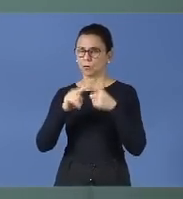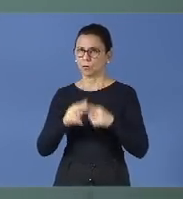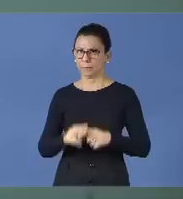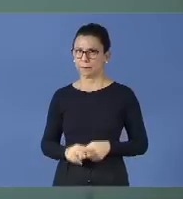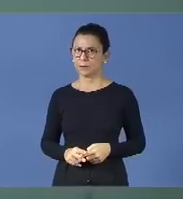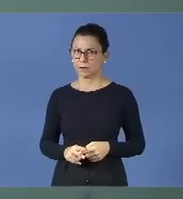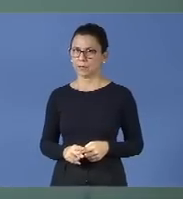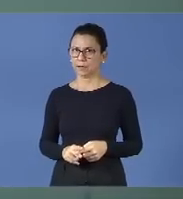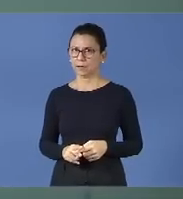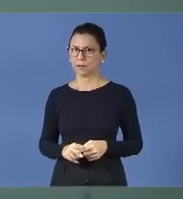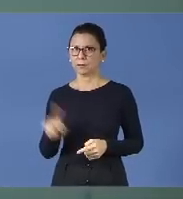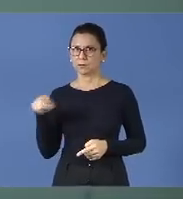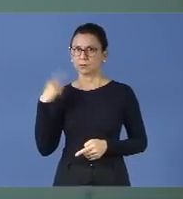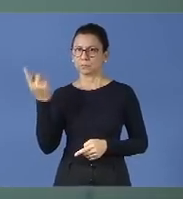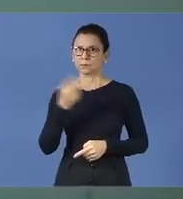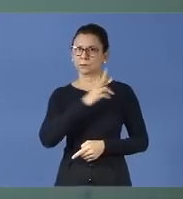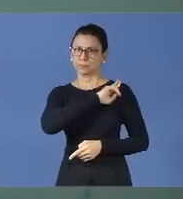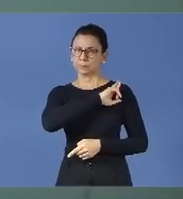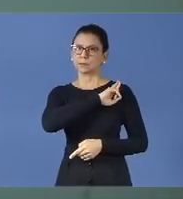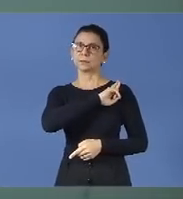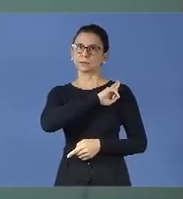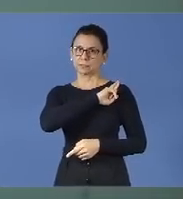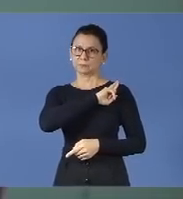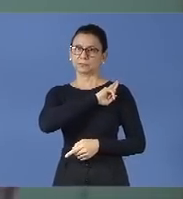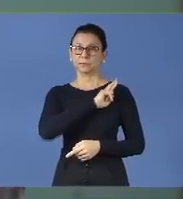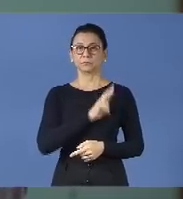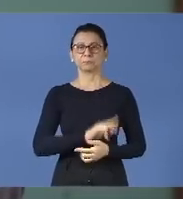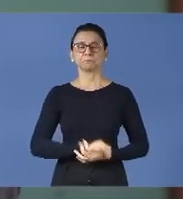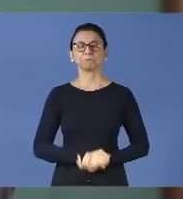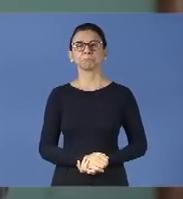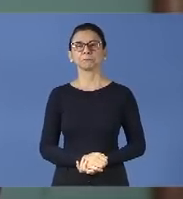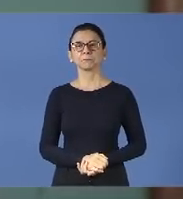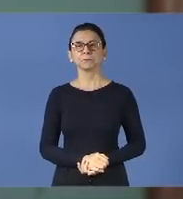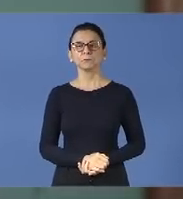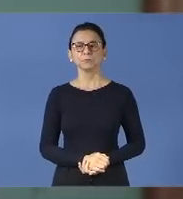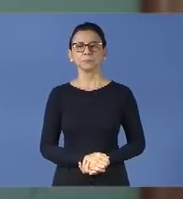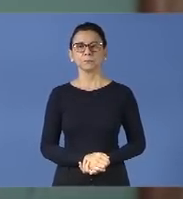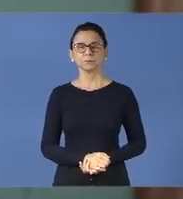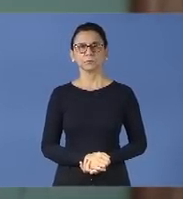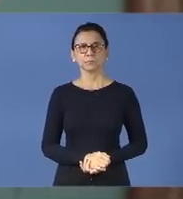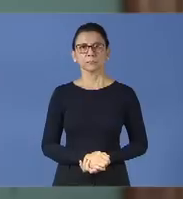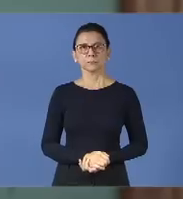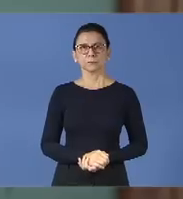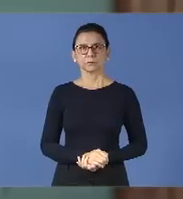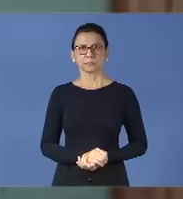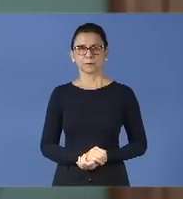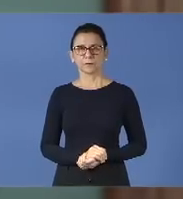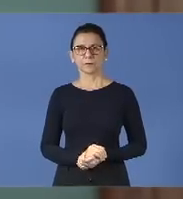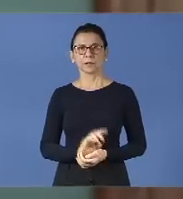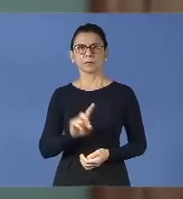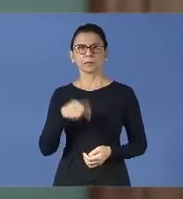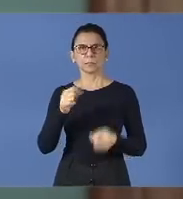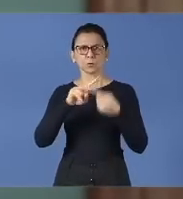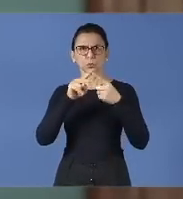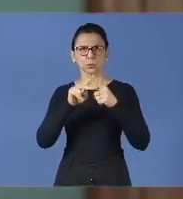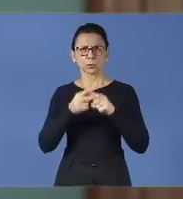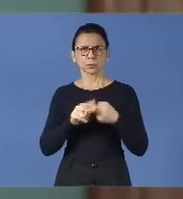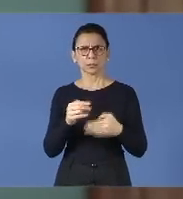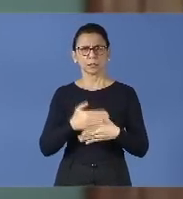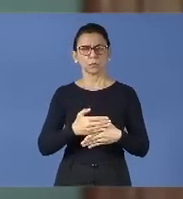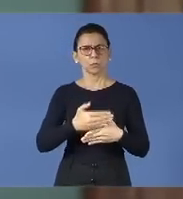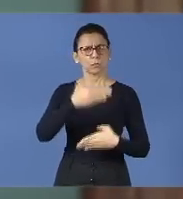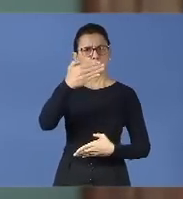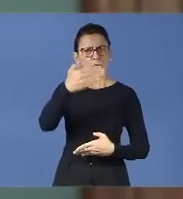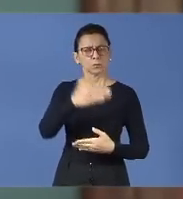Agora por nós. Exato. Somos os responsáveis por isso. Então, quando terminou os muros, o que, que ele levantou? O que, que Neemias